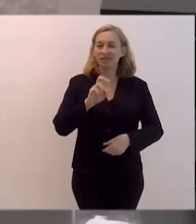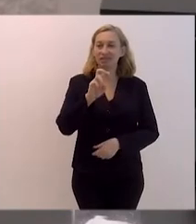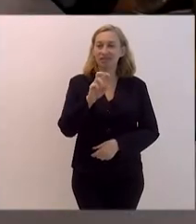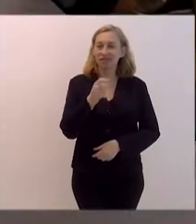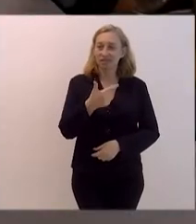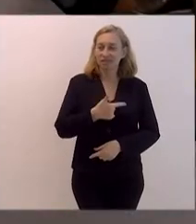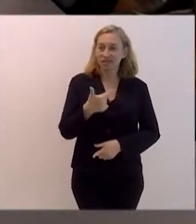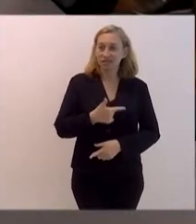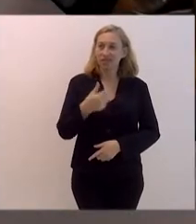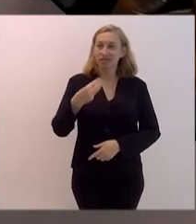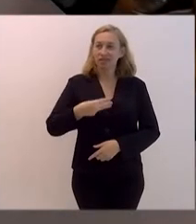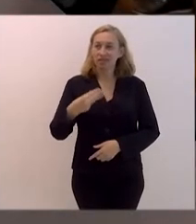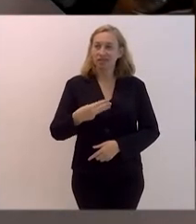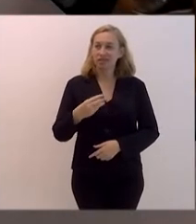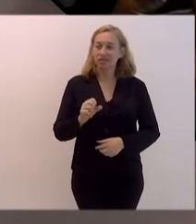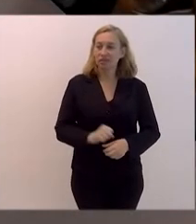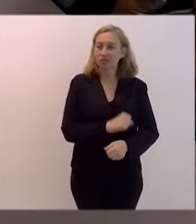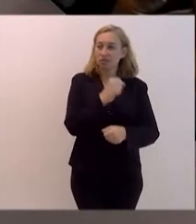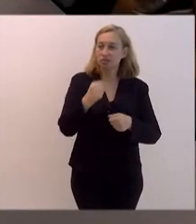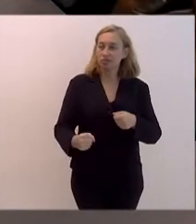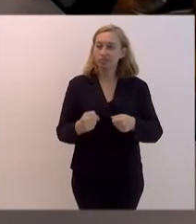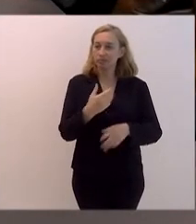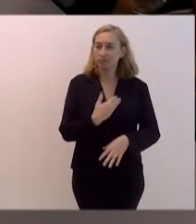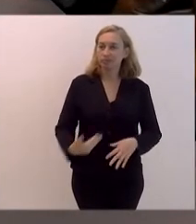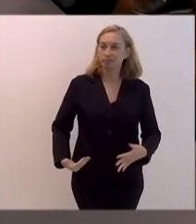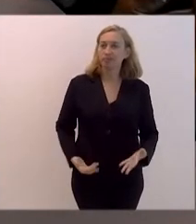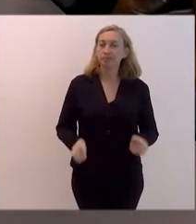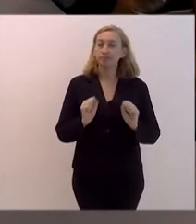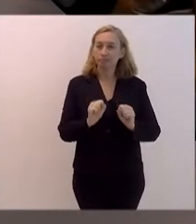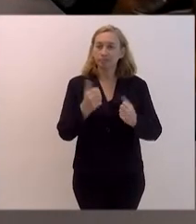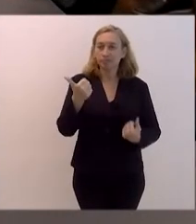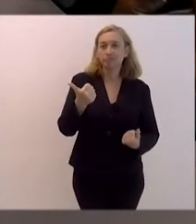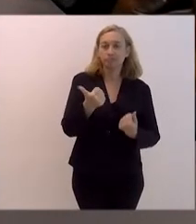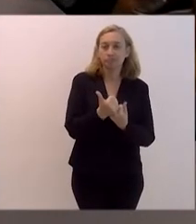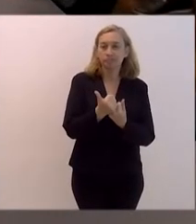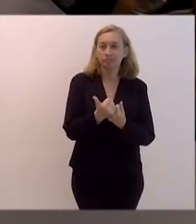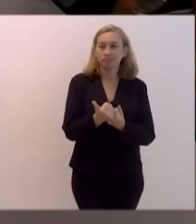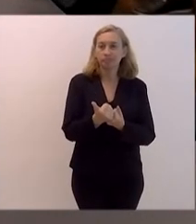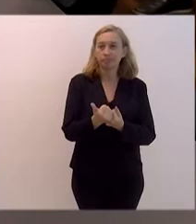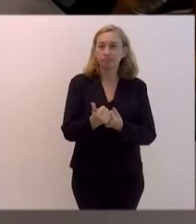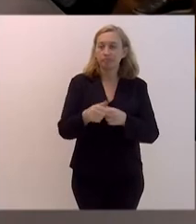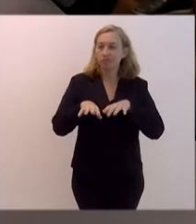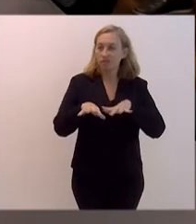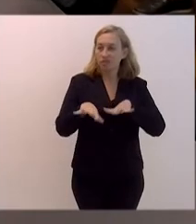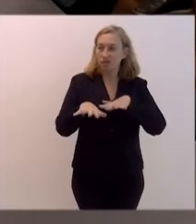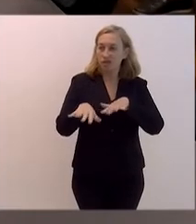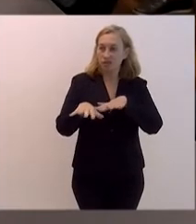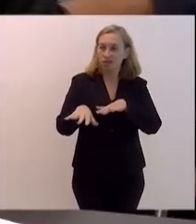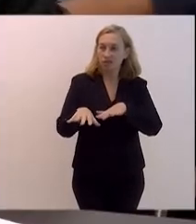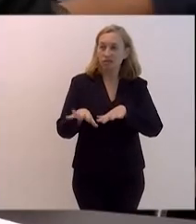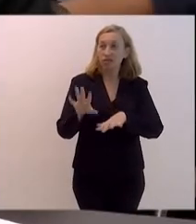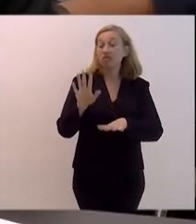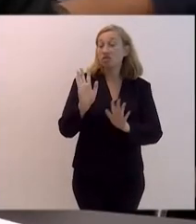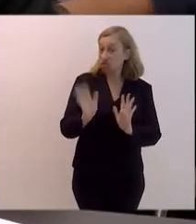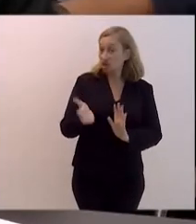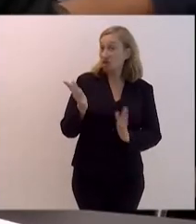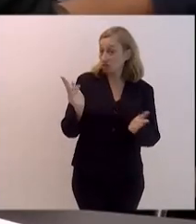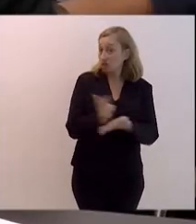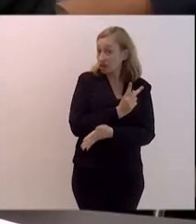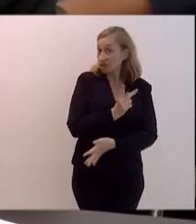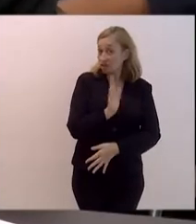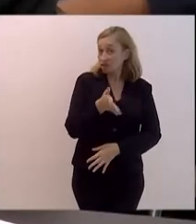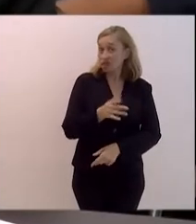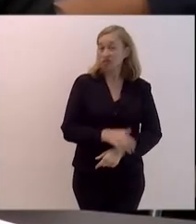É sobre a competência do poder público, assim, que o poder público possa apoiar os desfiles de alguma forma. Isso é válido, é o que já acontece. Mas né? Já